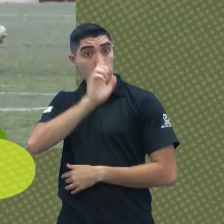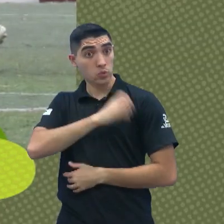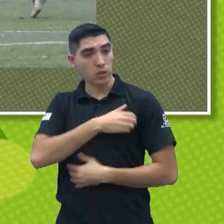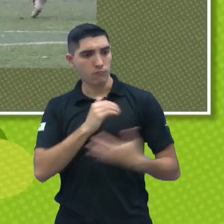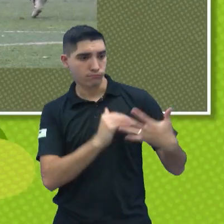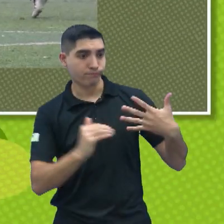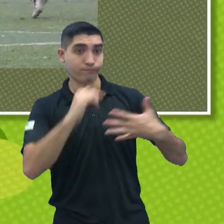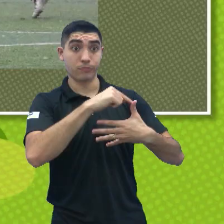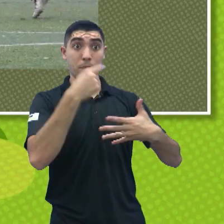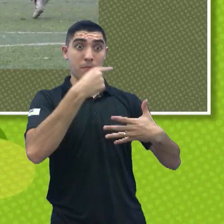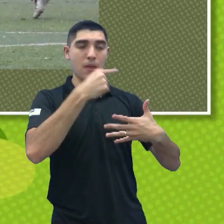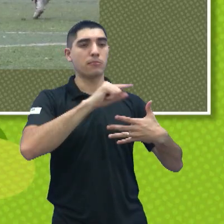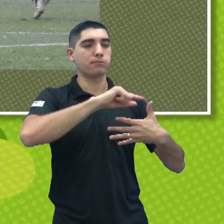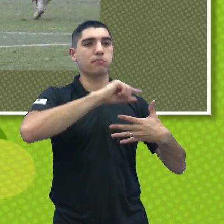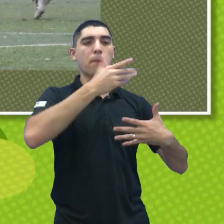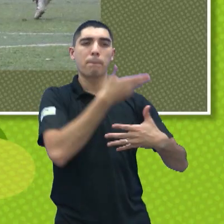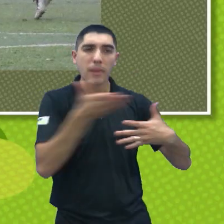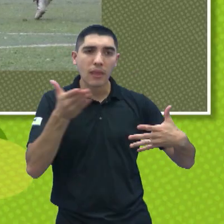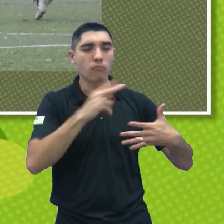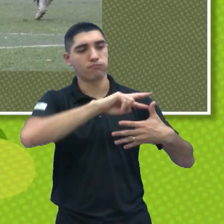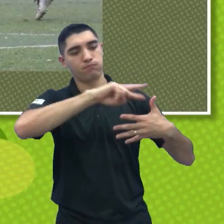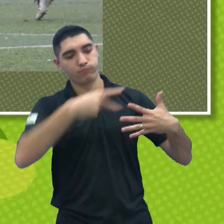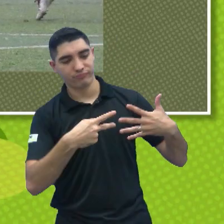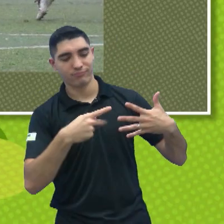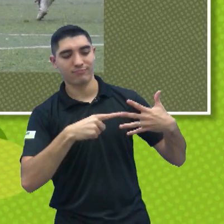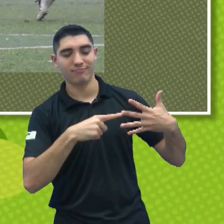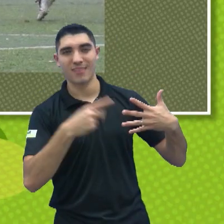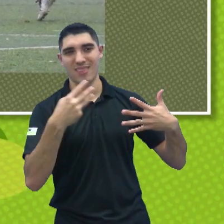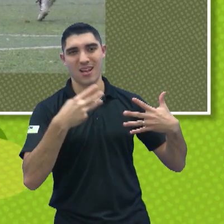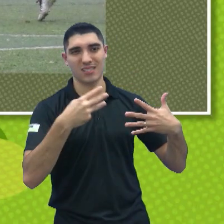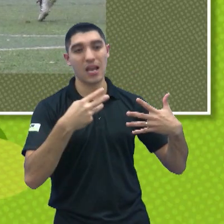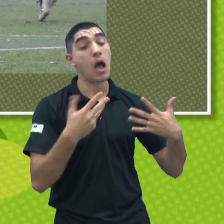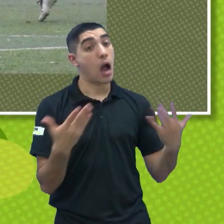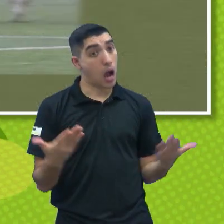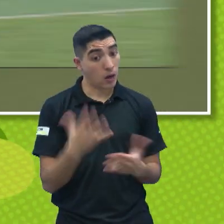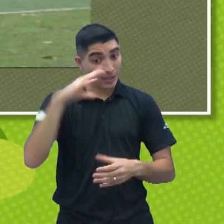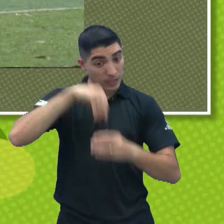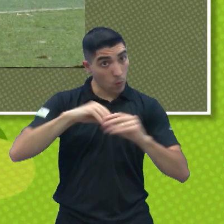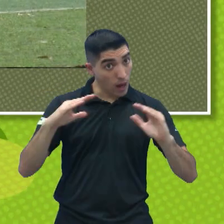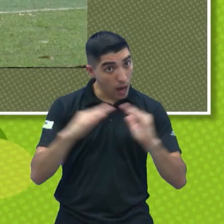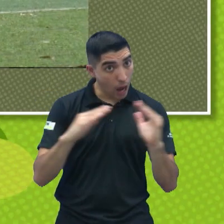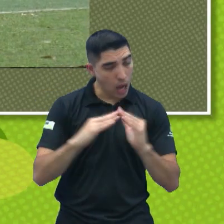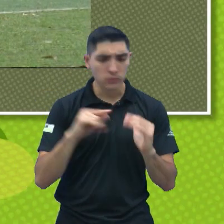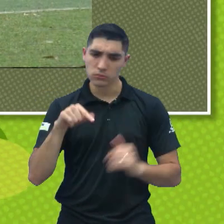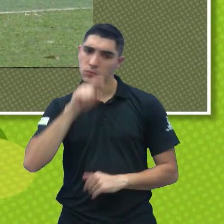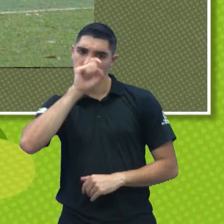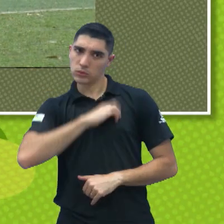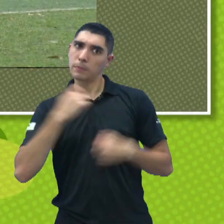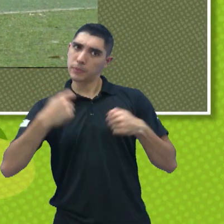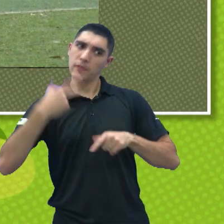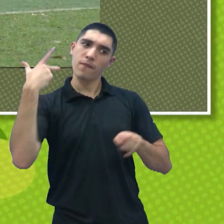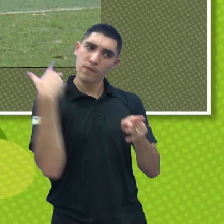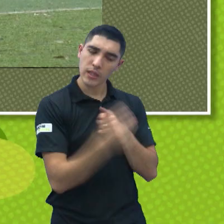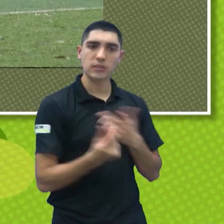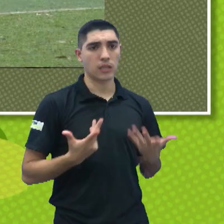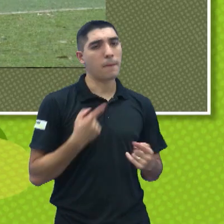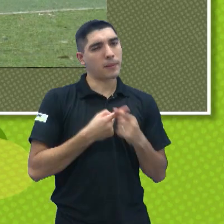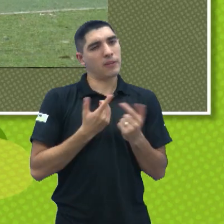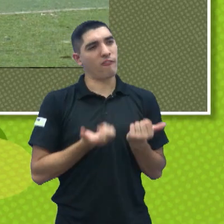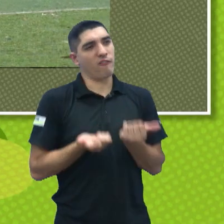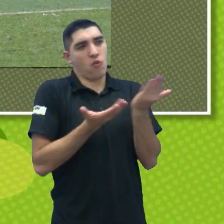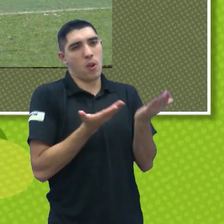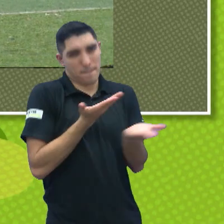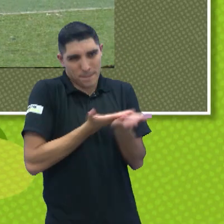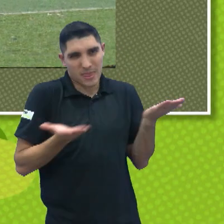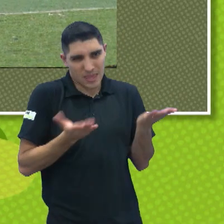para 3º. Agora aqui no Martins Pereira precisa obrigatoriamente buscar esses pontos que foram perdidos fora de casa para